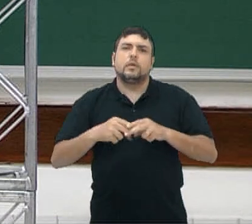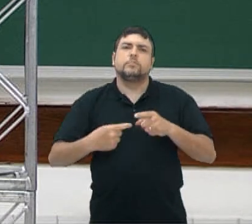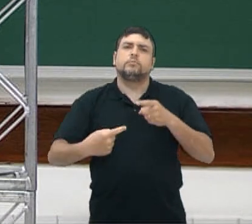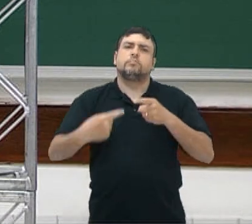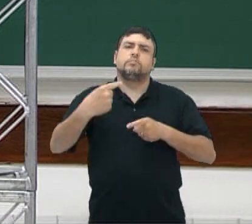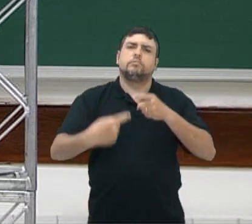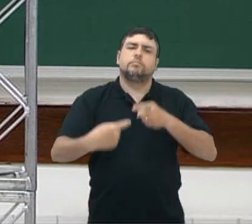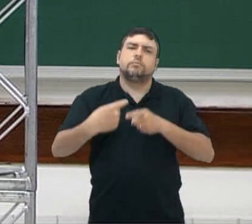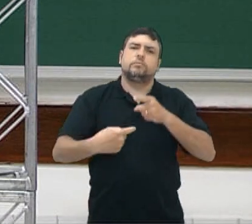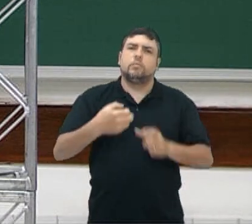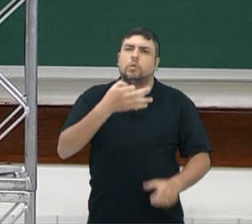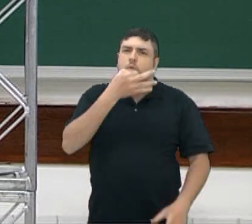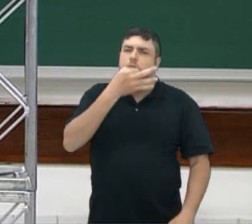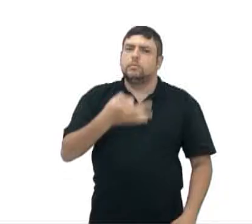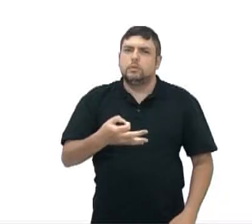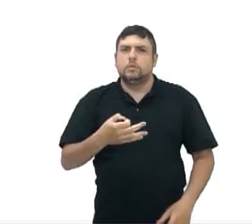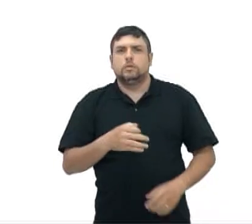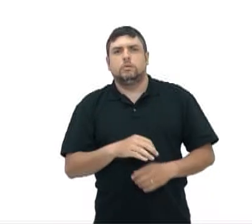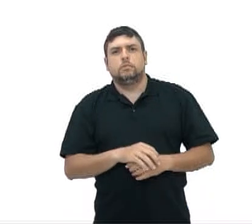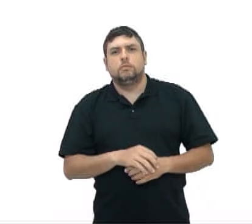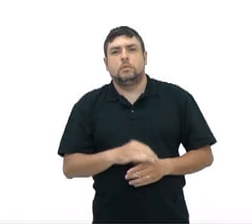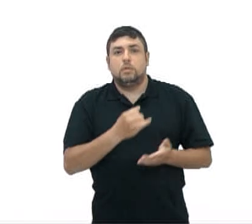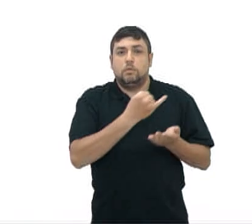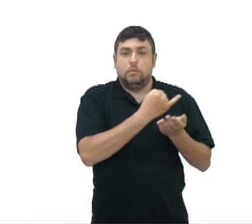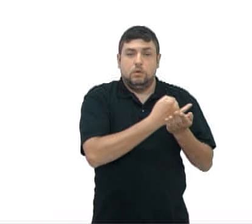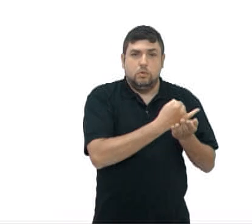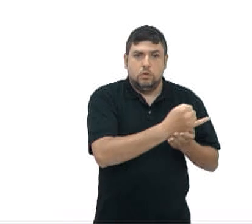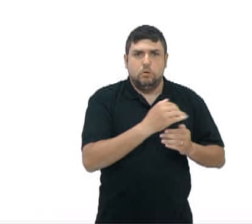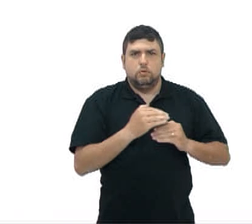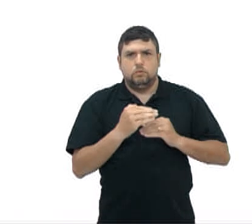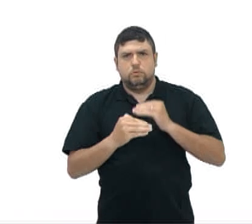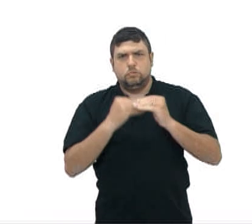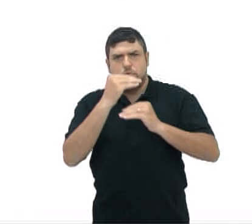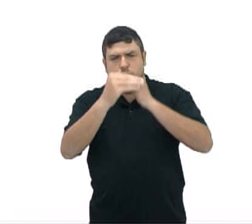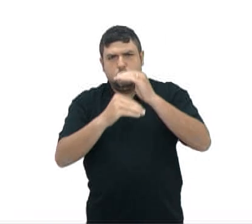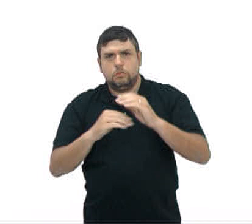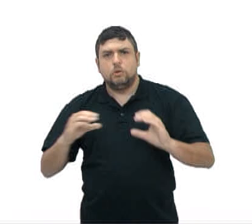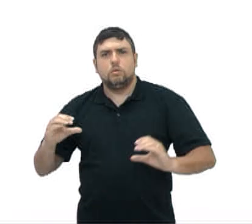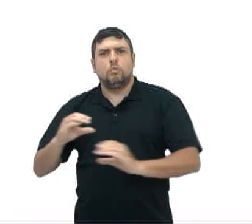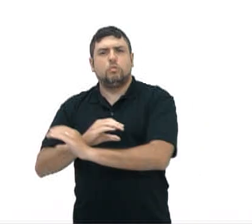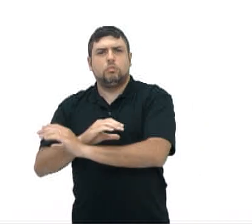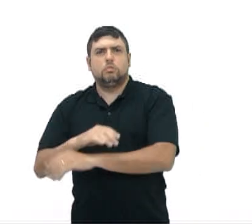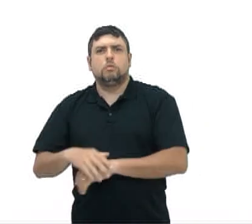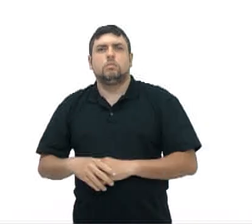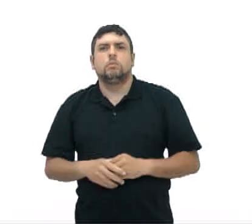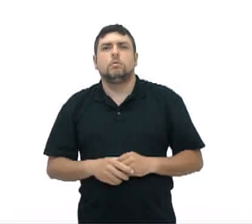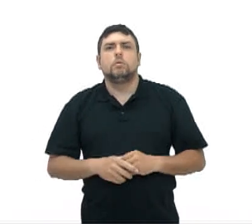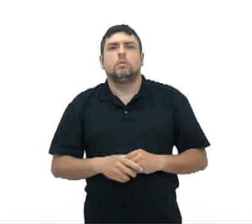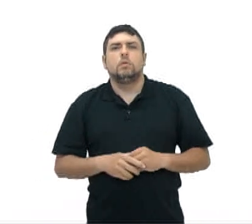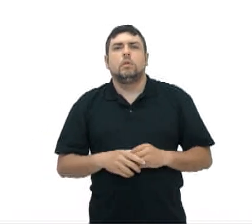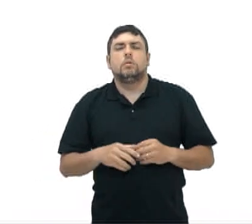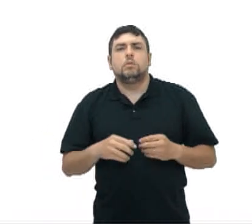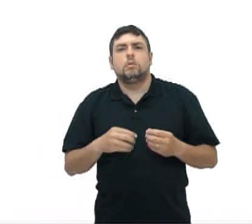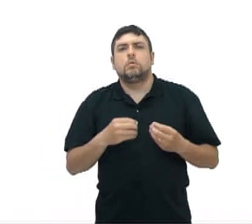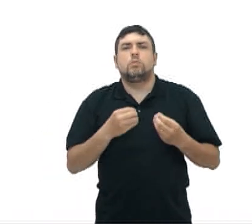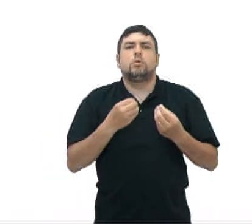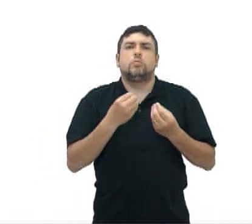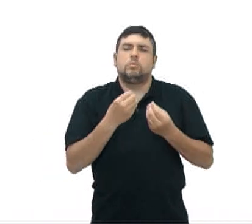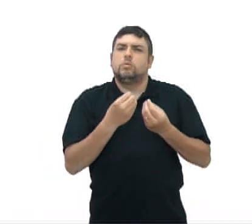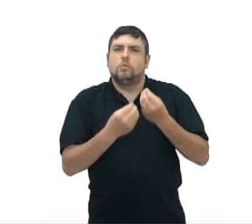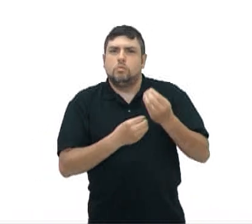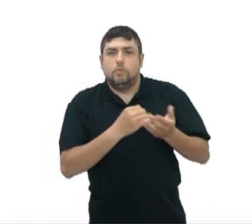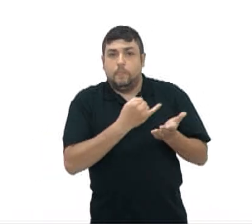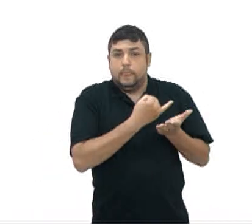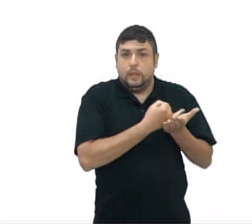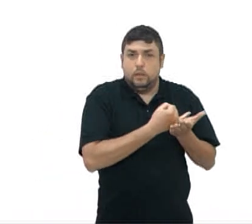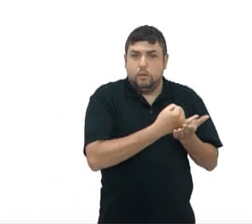opinião e argumentar sobre aquilo. Então, é introdução, desenvolvimento e conclusão. A introdução sempre vai mostrar